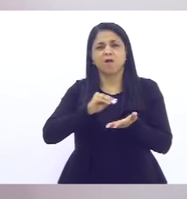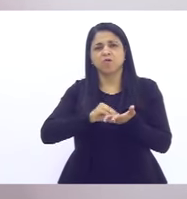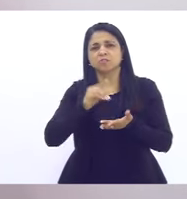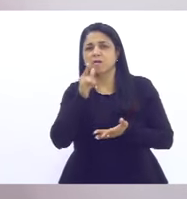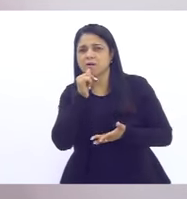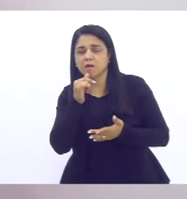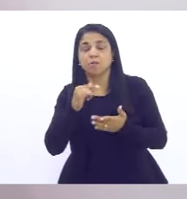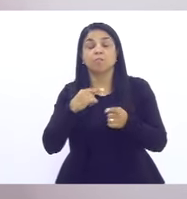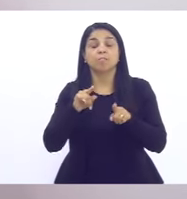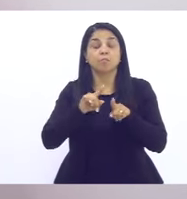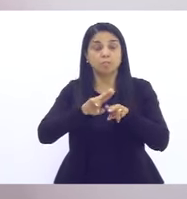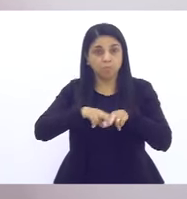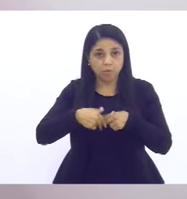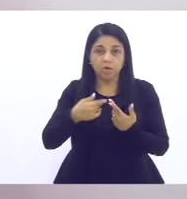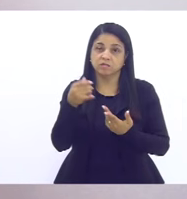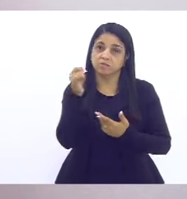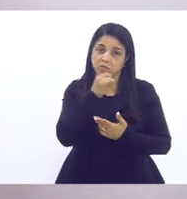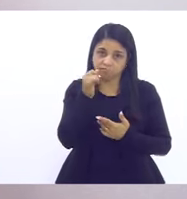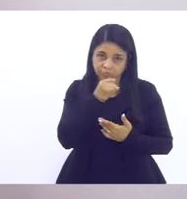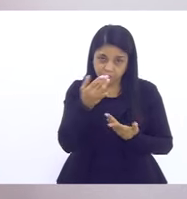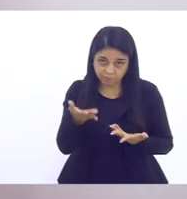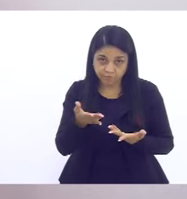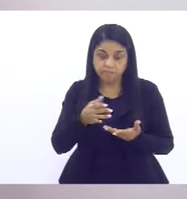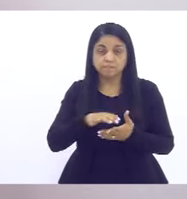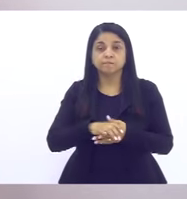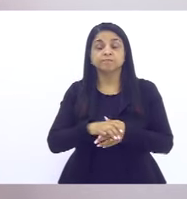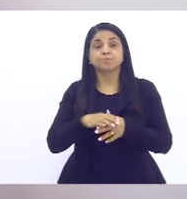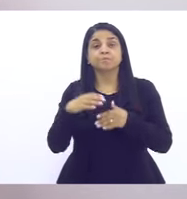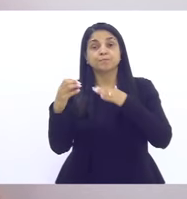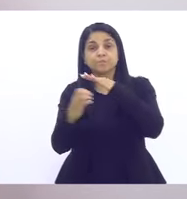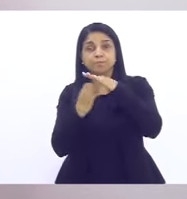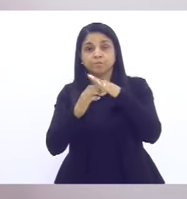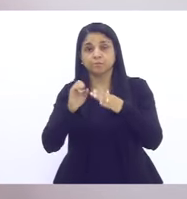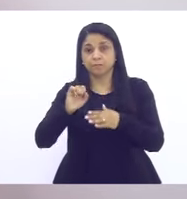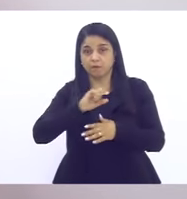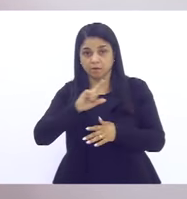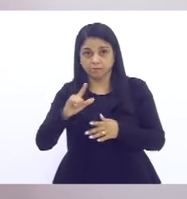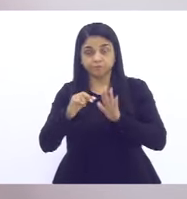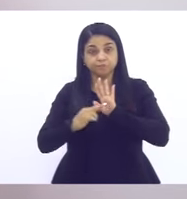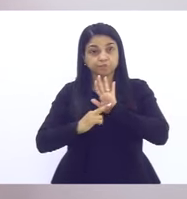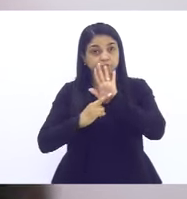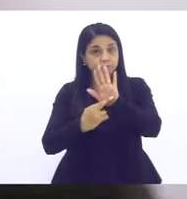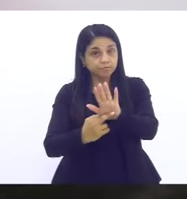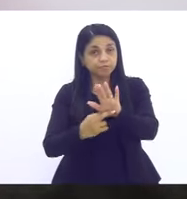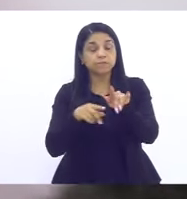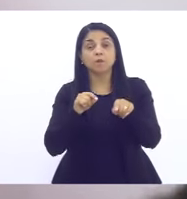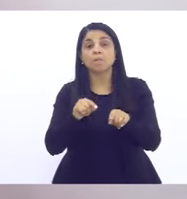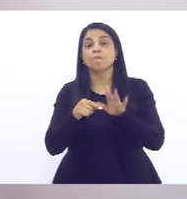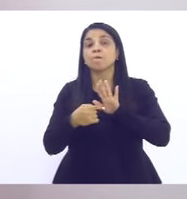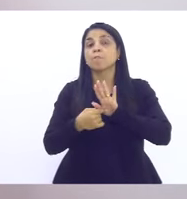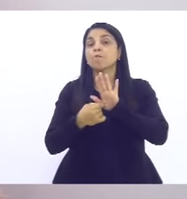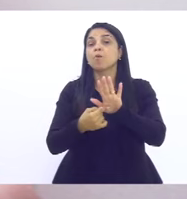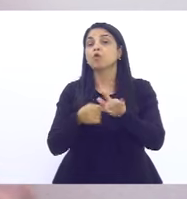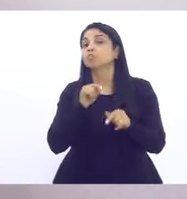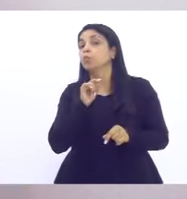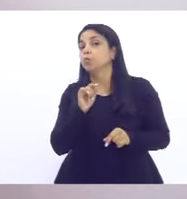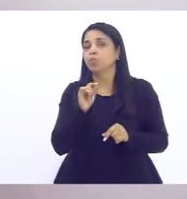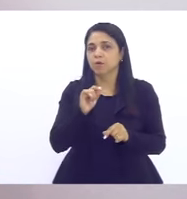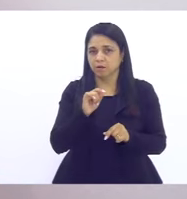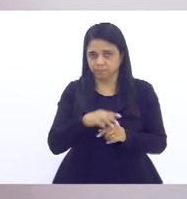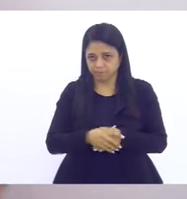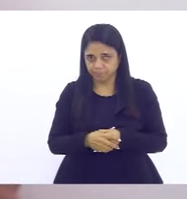Né? A empresa Enel, na sua apresentação, ela coloca